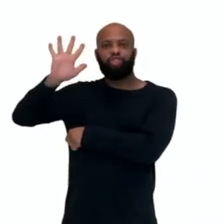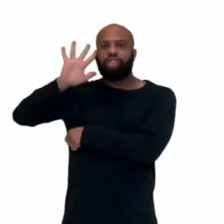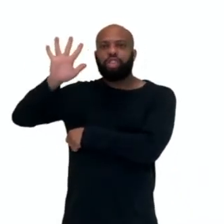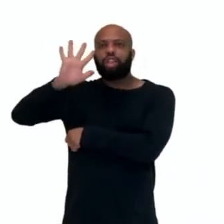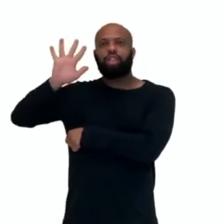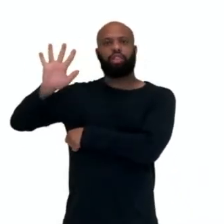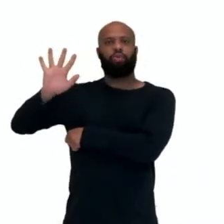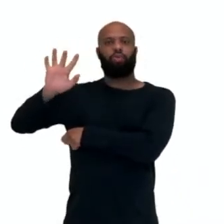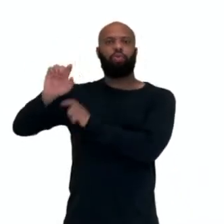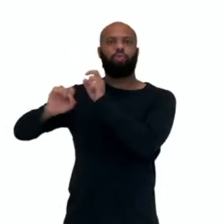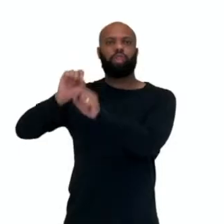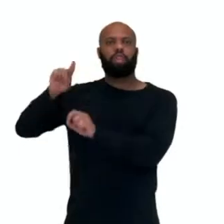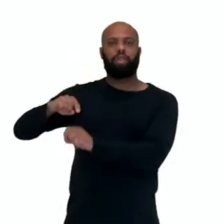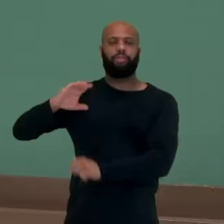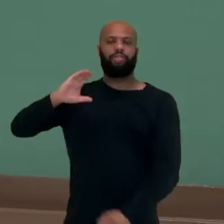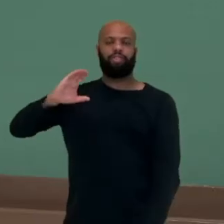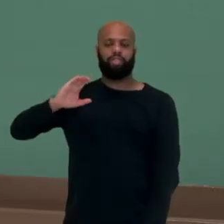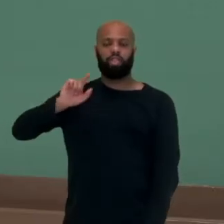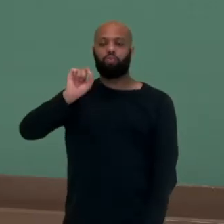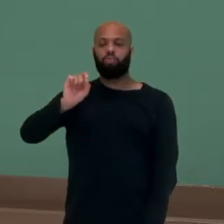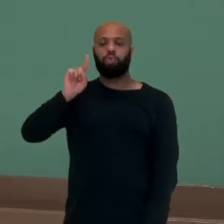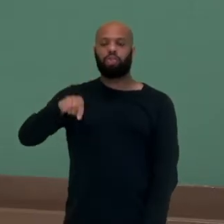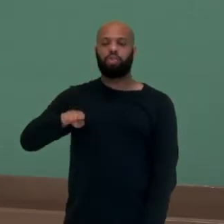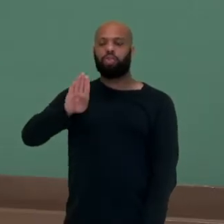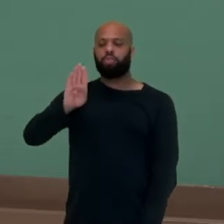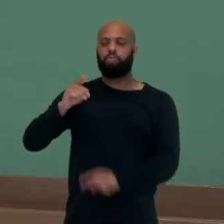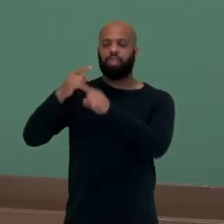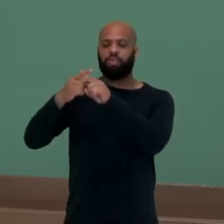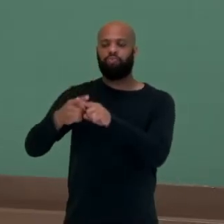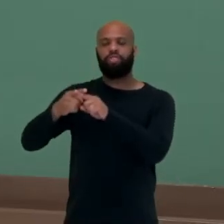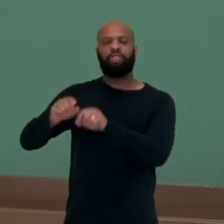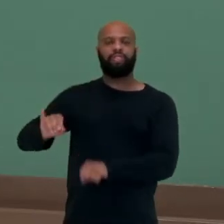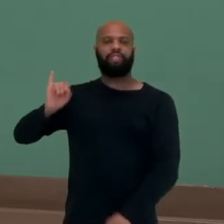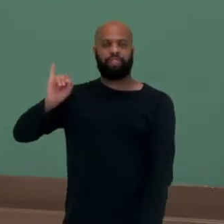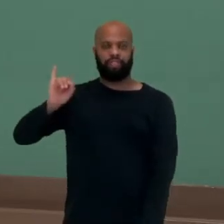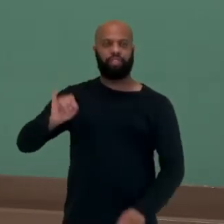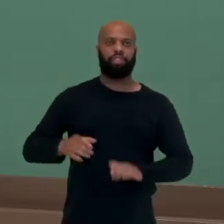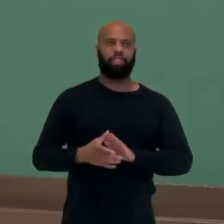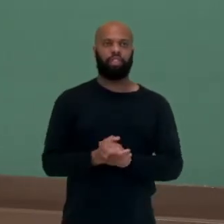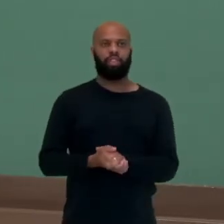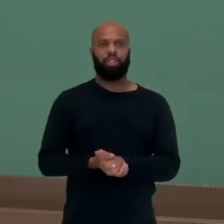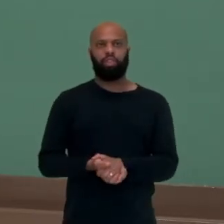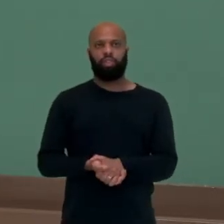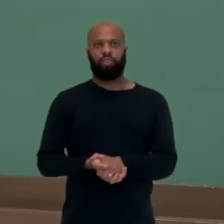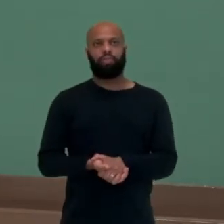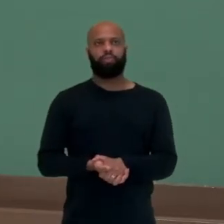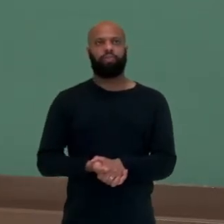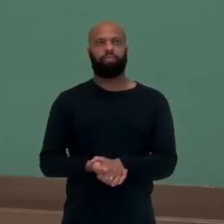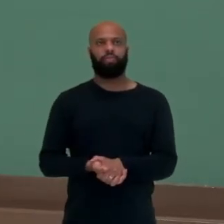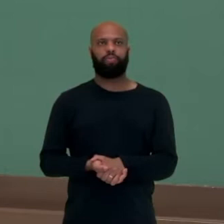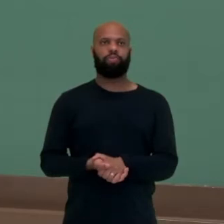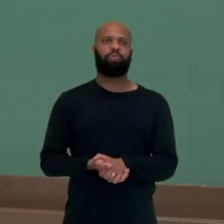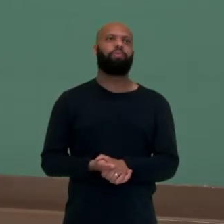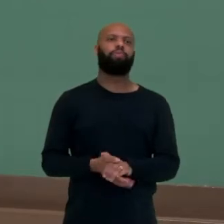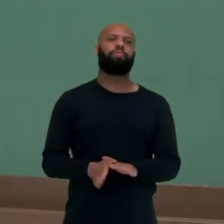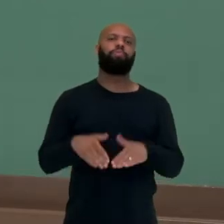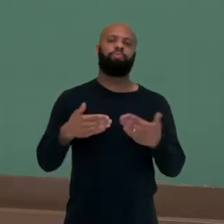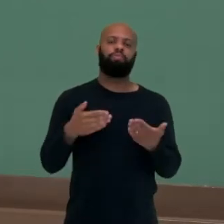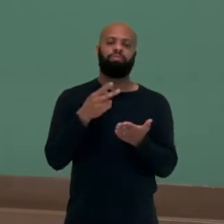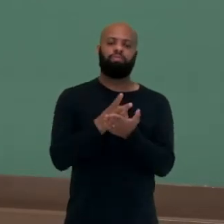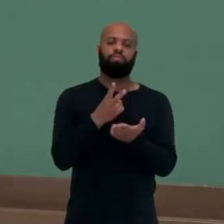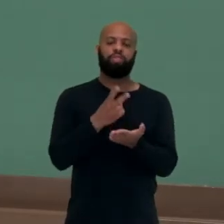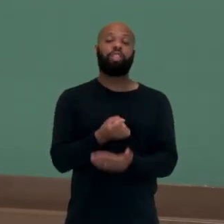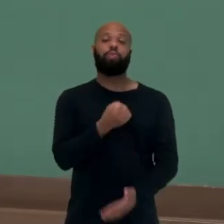vai ser o B vezes o valor imaginário, que é o I. Então, sempre um